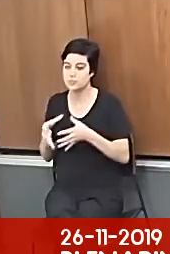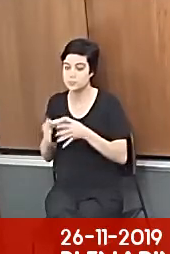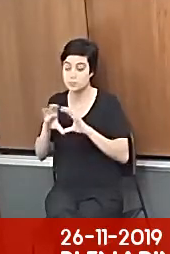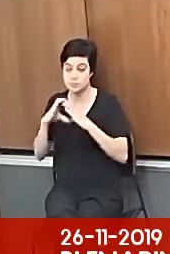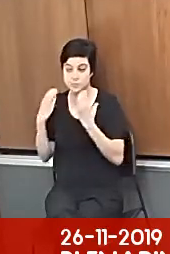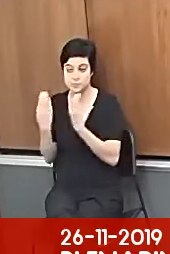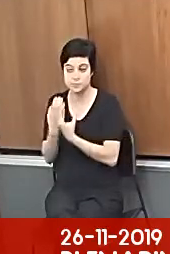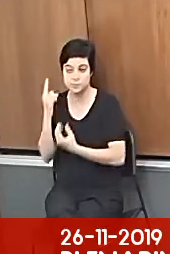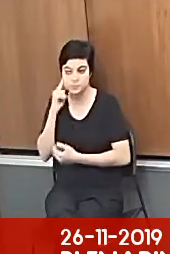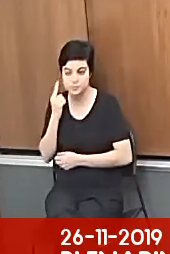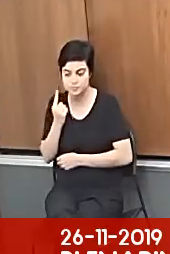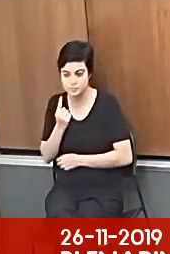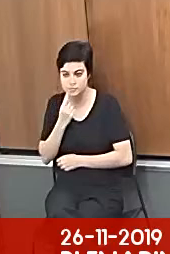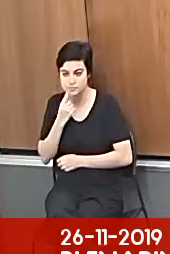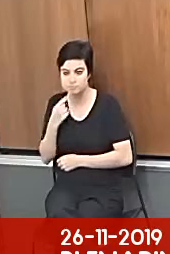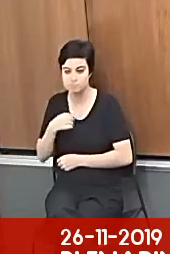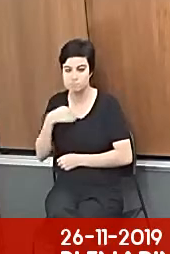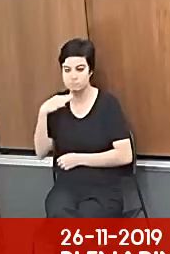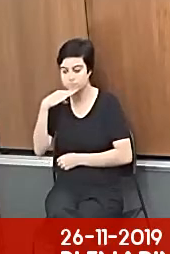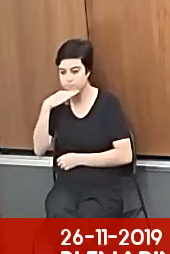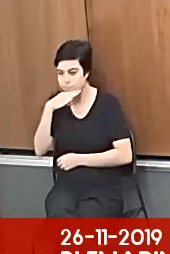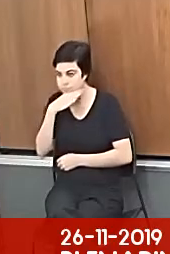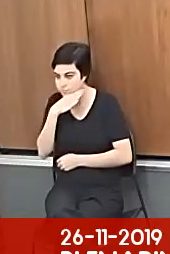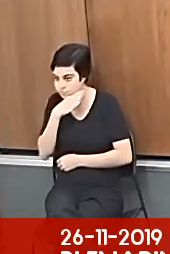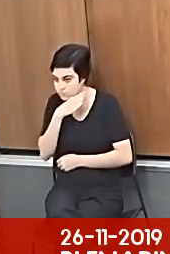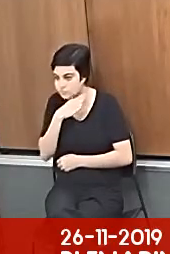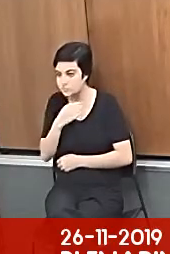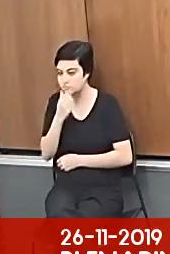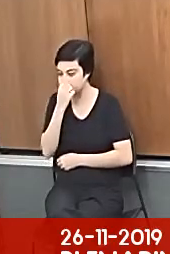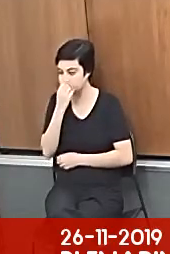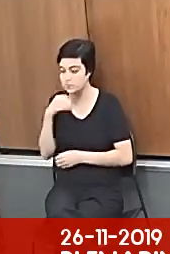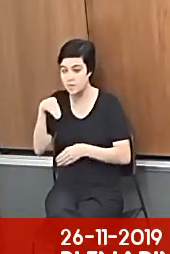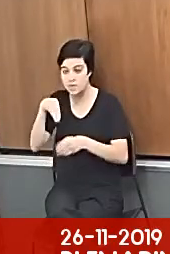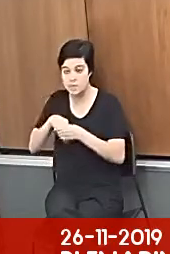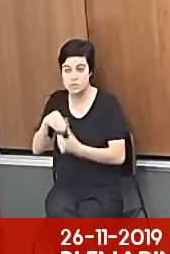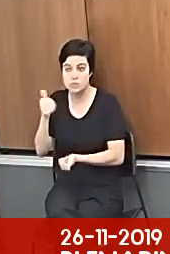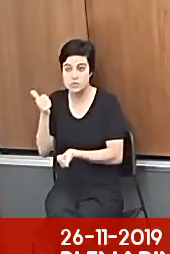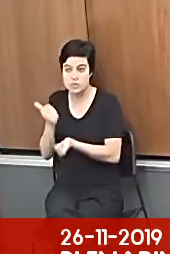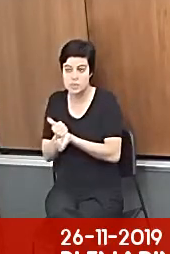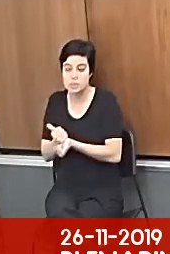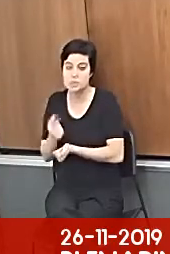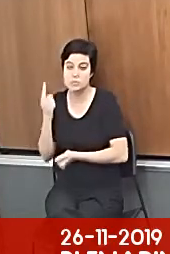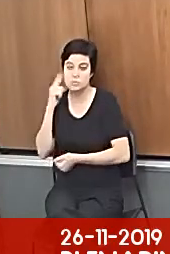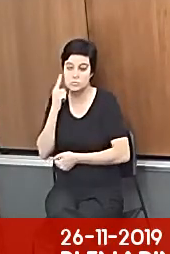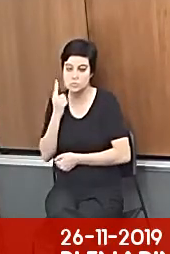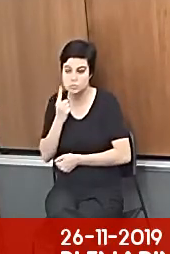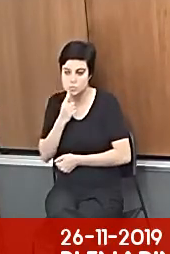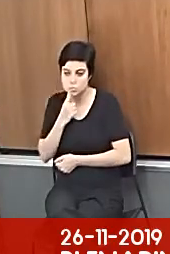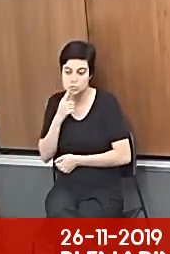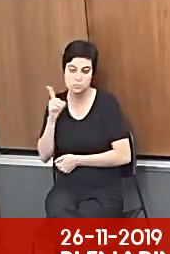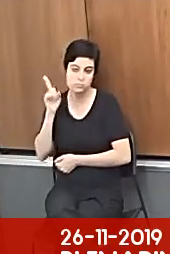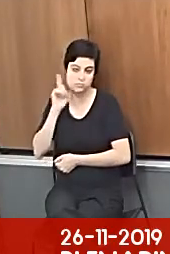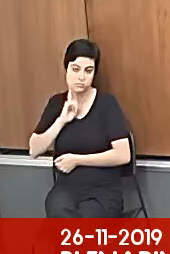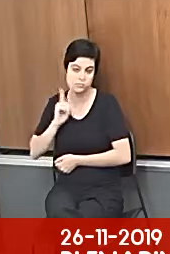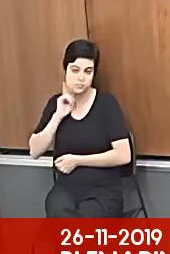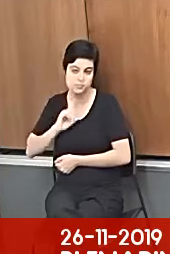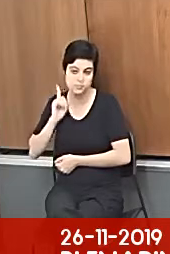surda, porque eu vejo, né, nos atendimentos dentro da Associação de Surdos de Minas